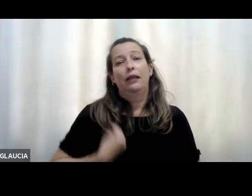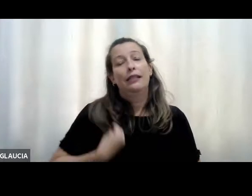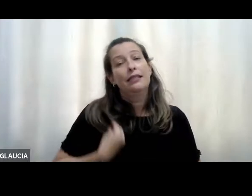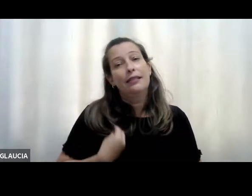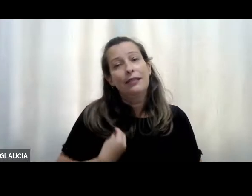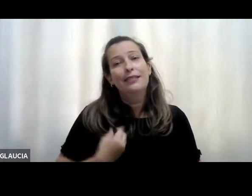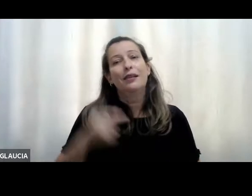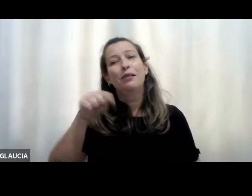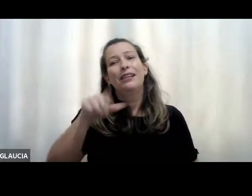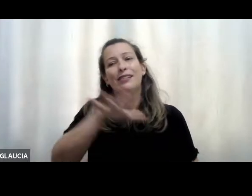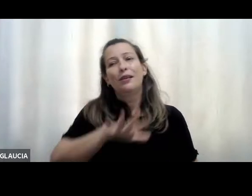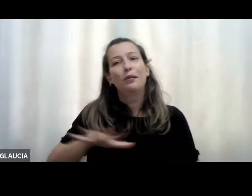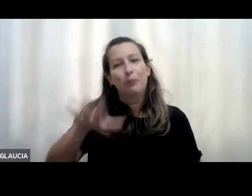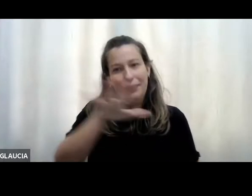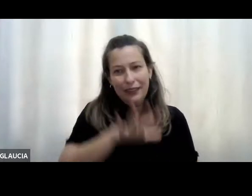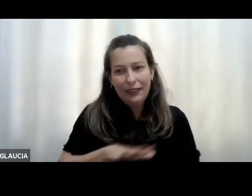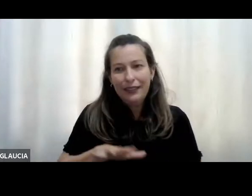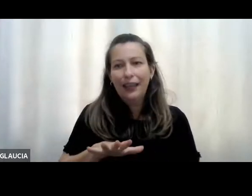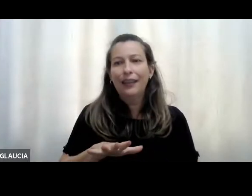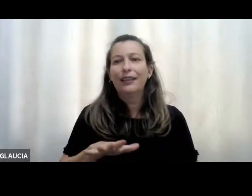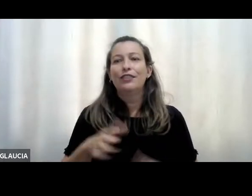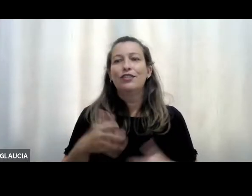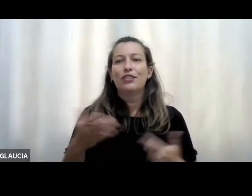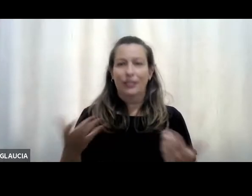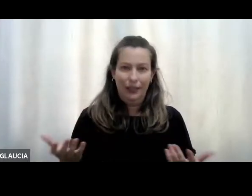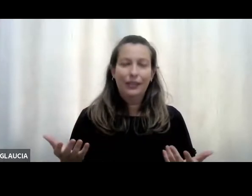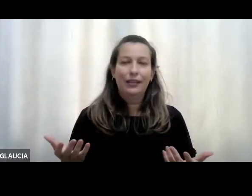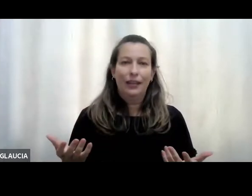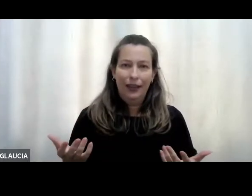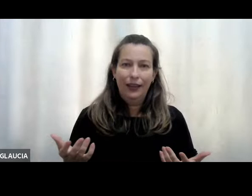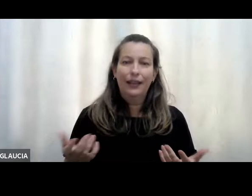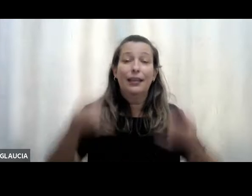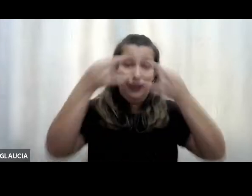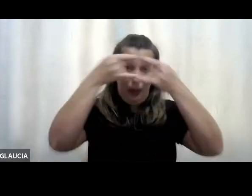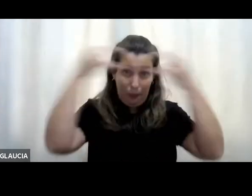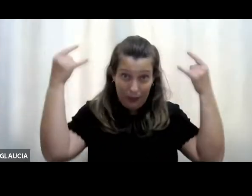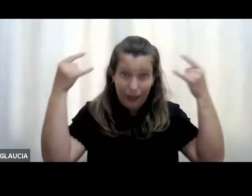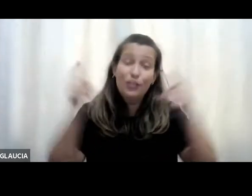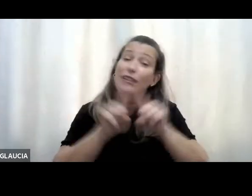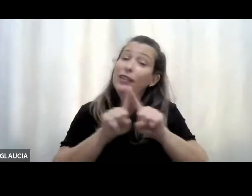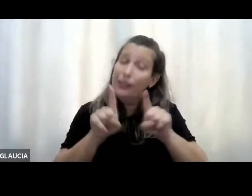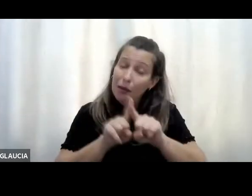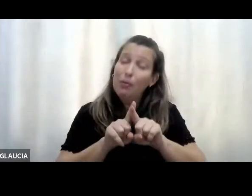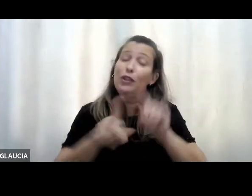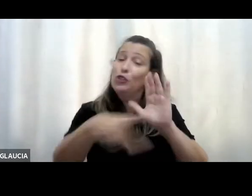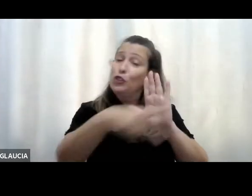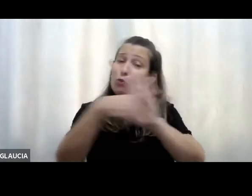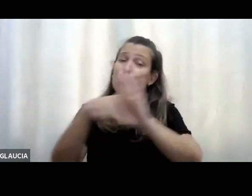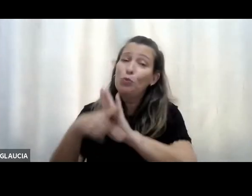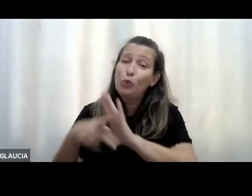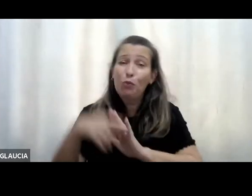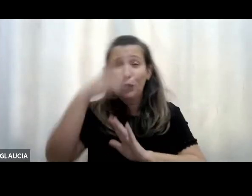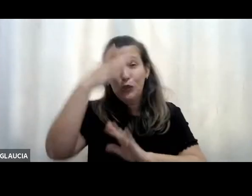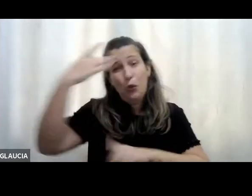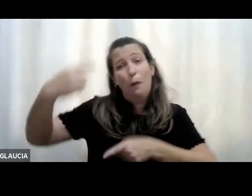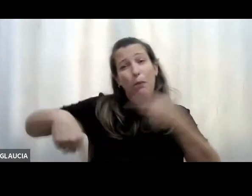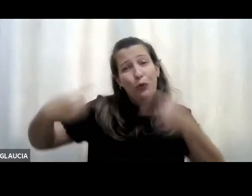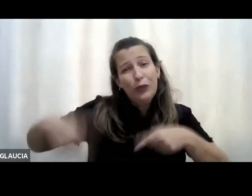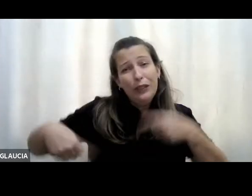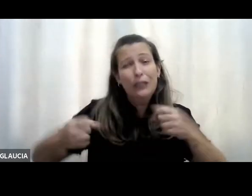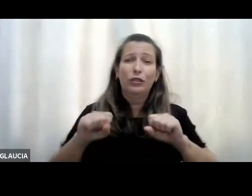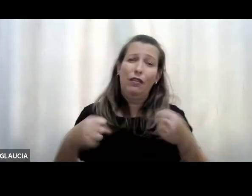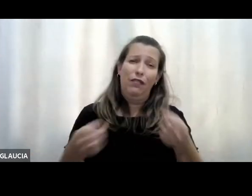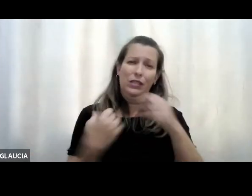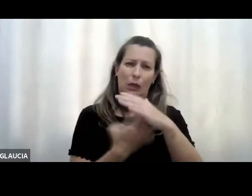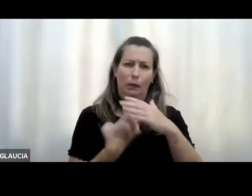desse ambiente, digamos assim, né, capitalista também, os próprios políticos que detêm as suas empresas. Então, é um circuito